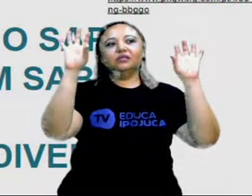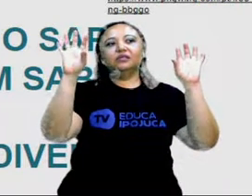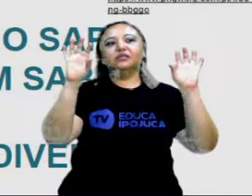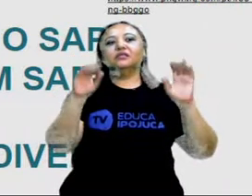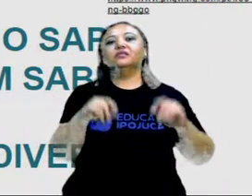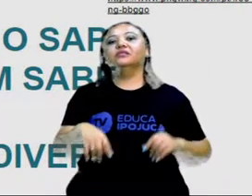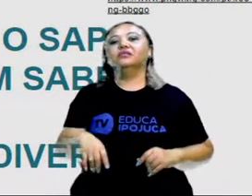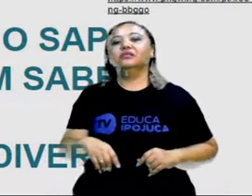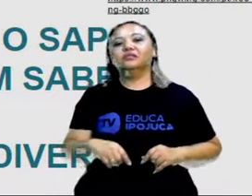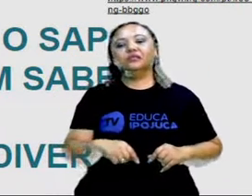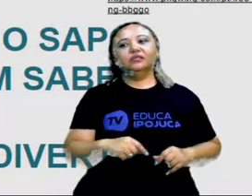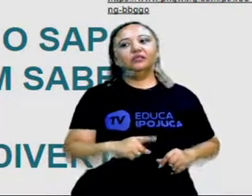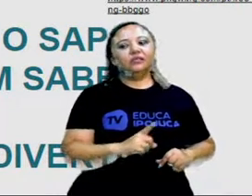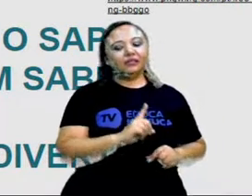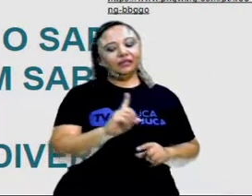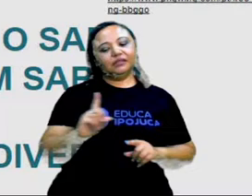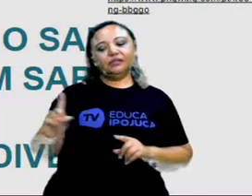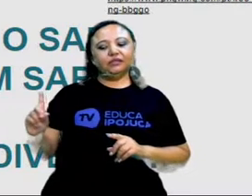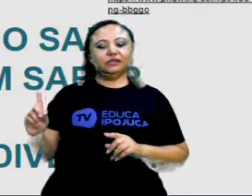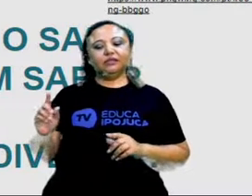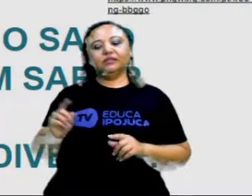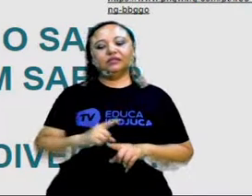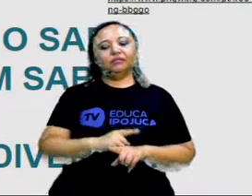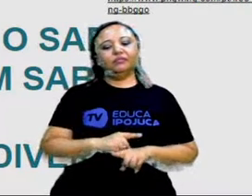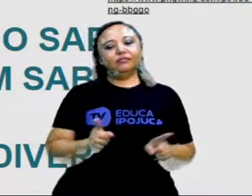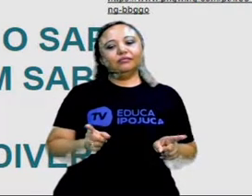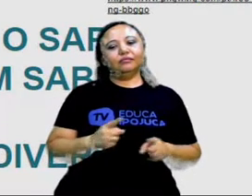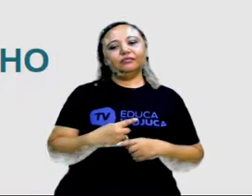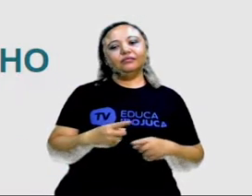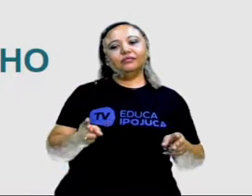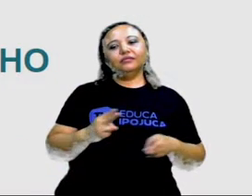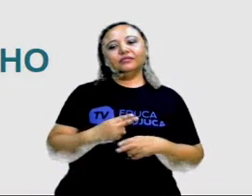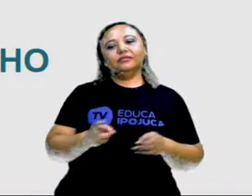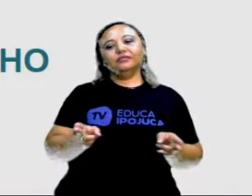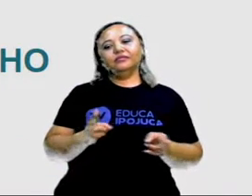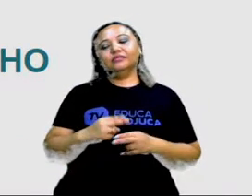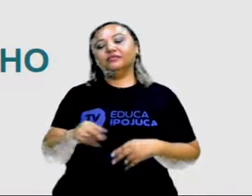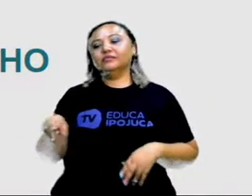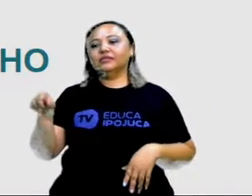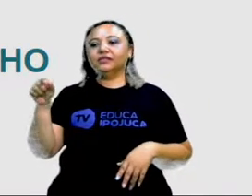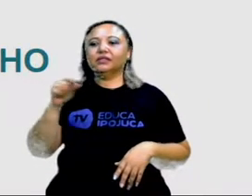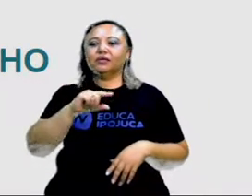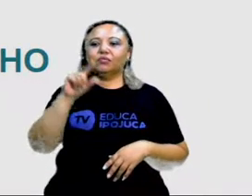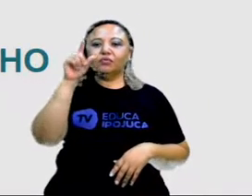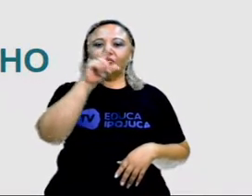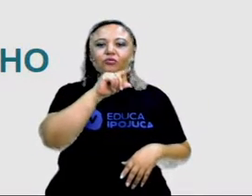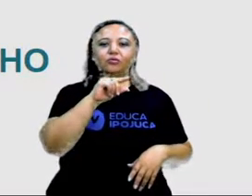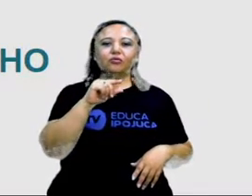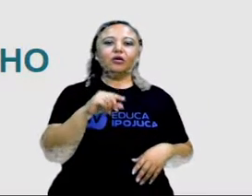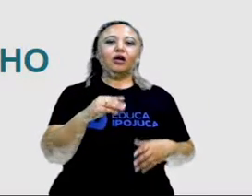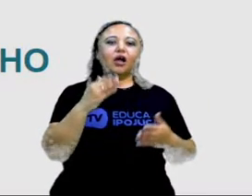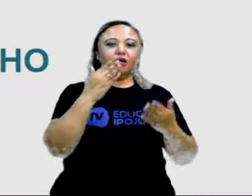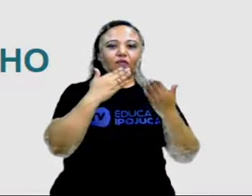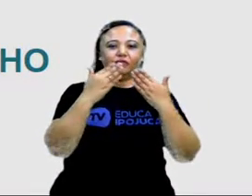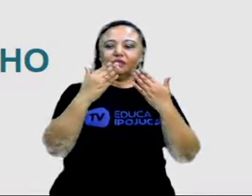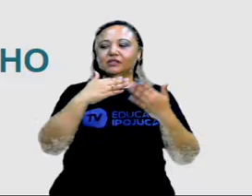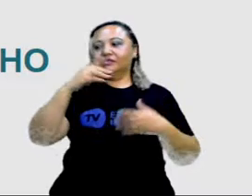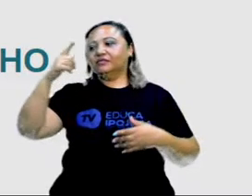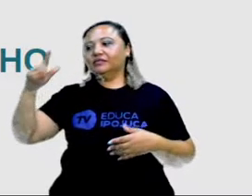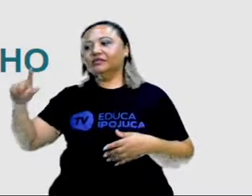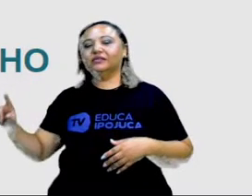esquivando-se, mudava de conversa e ia se divertir. Estava quase amanhecendo,